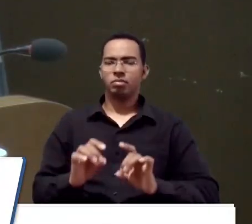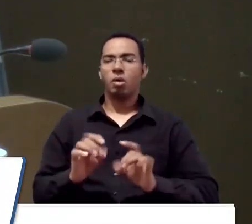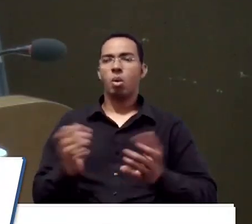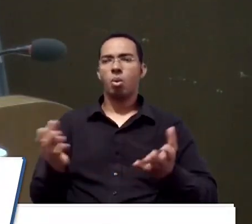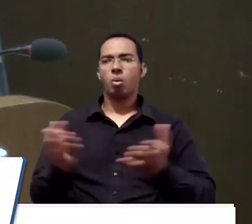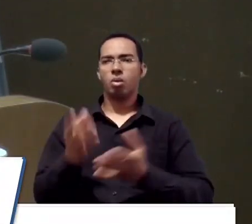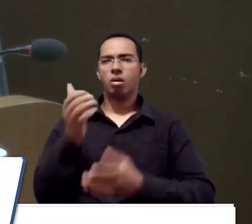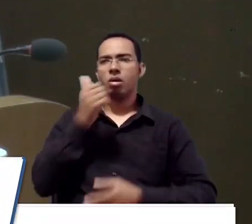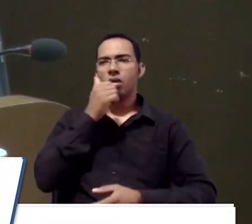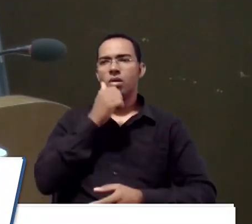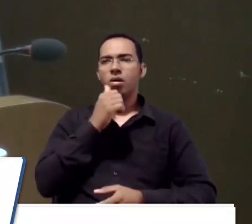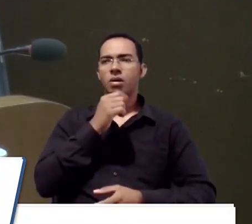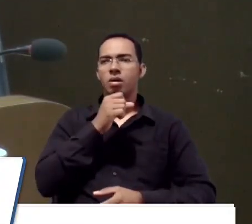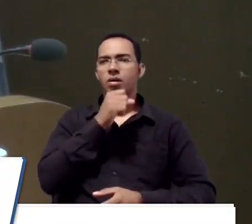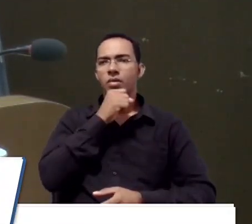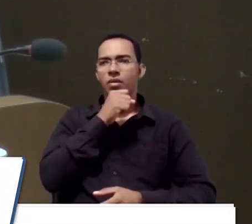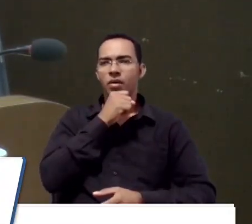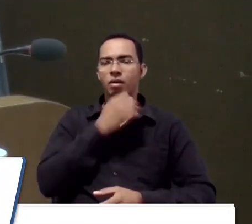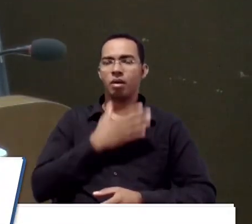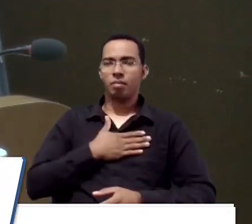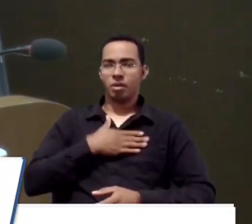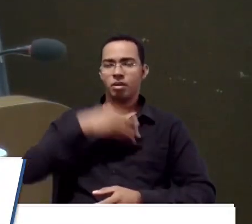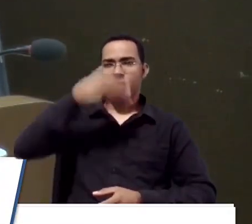a avó da minha sobrinha,